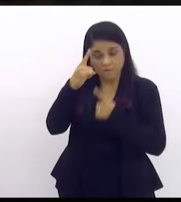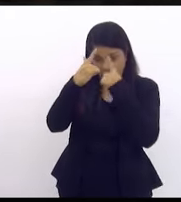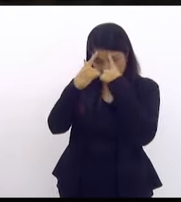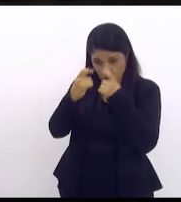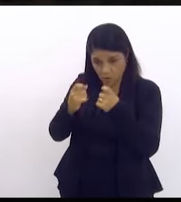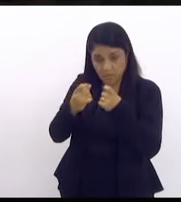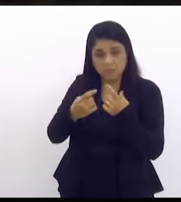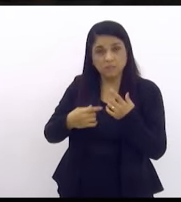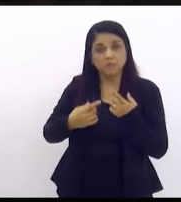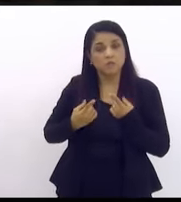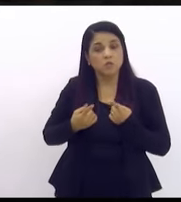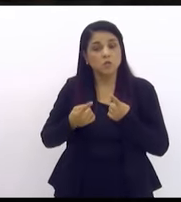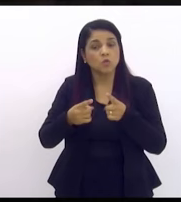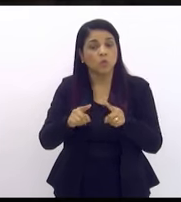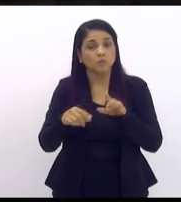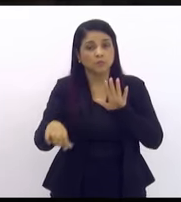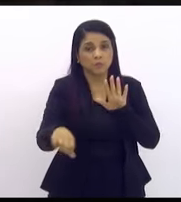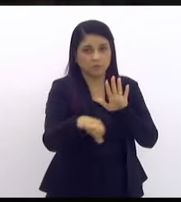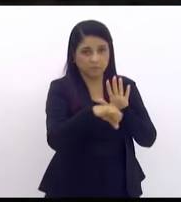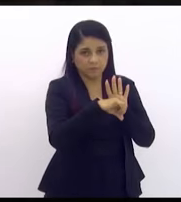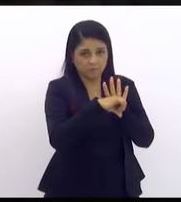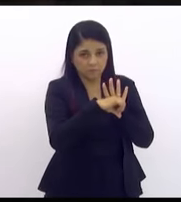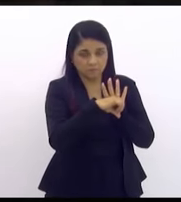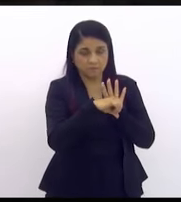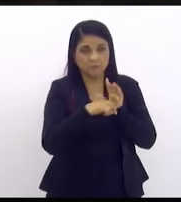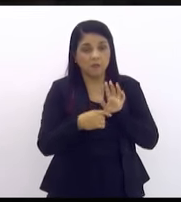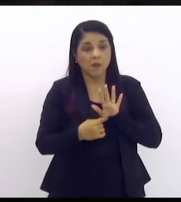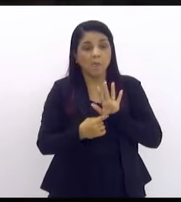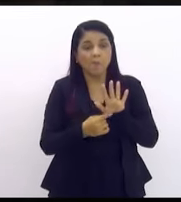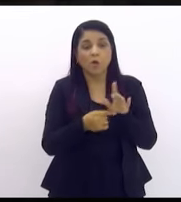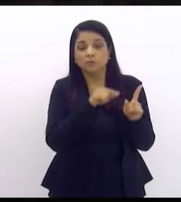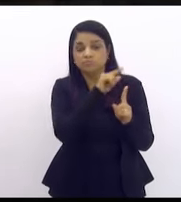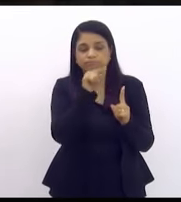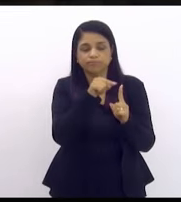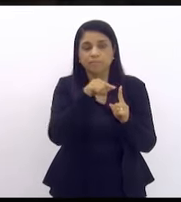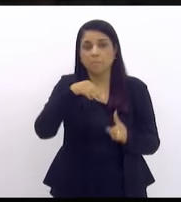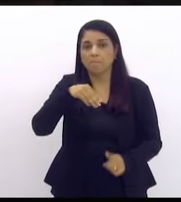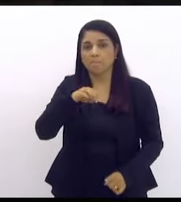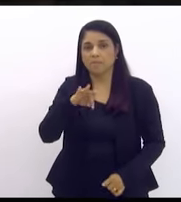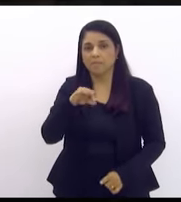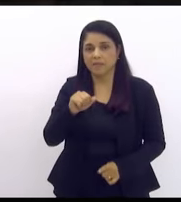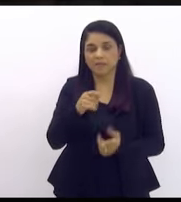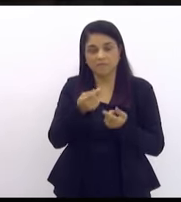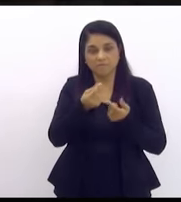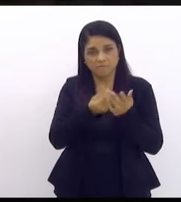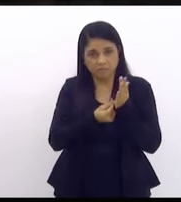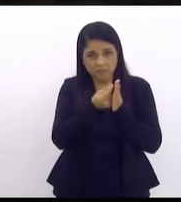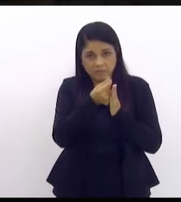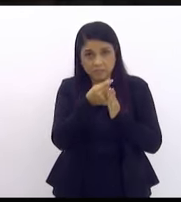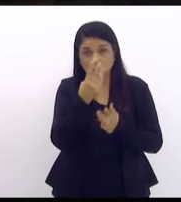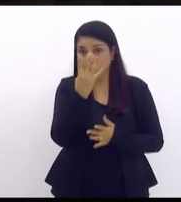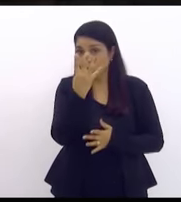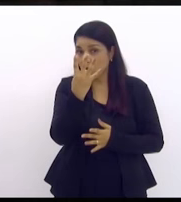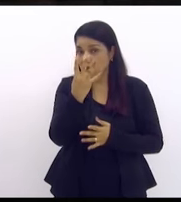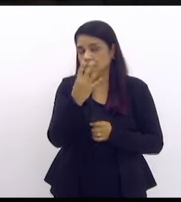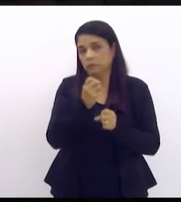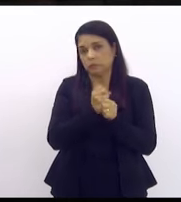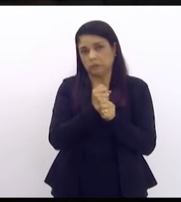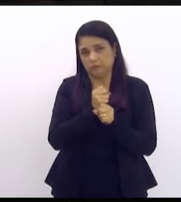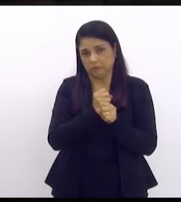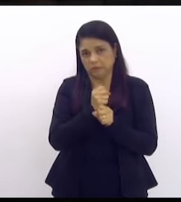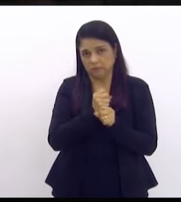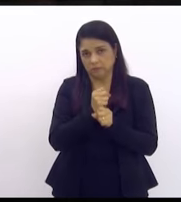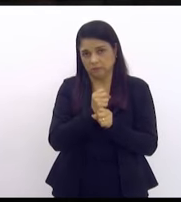Combate à Criminalidade. Ela apresenta uma meta financeira de 4 anos